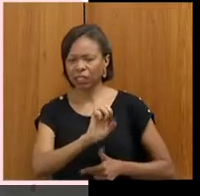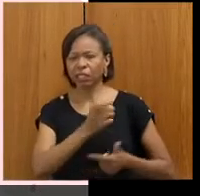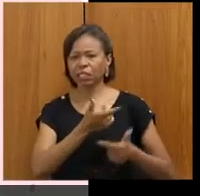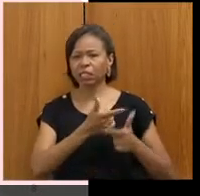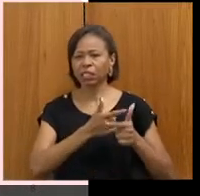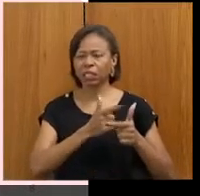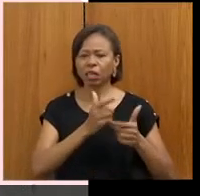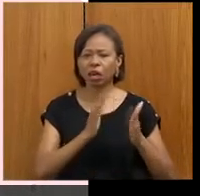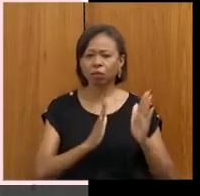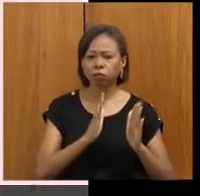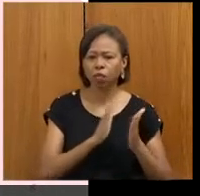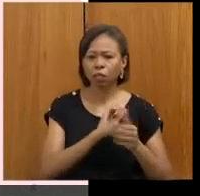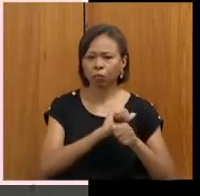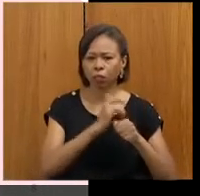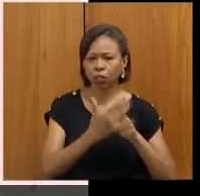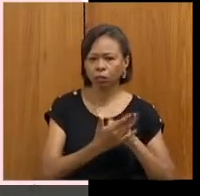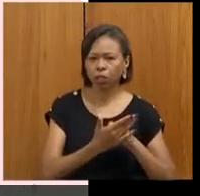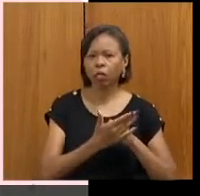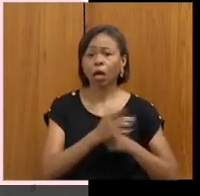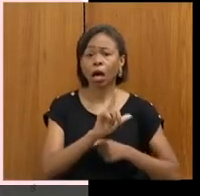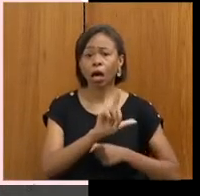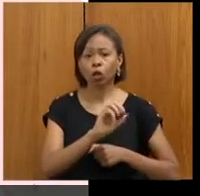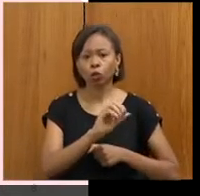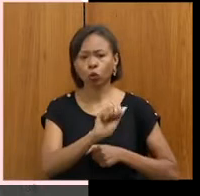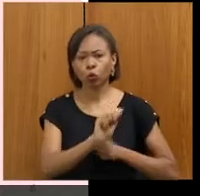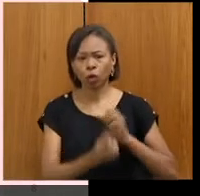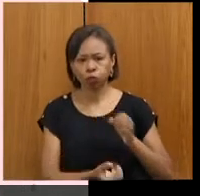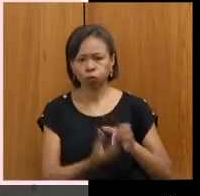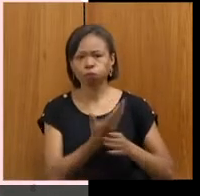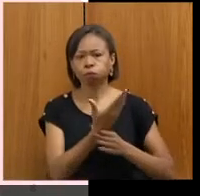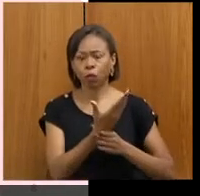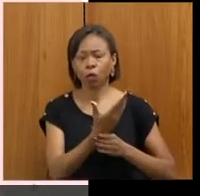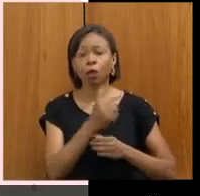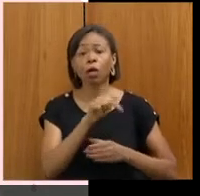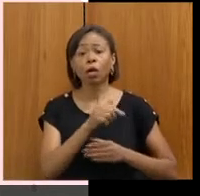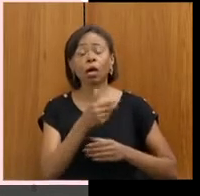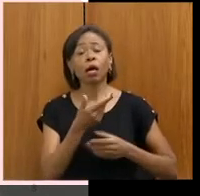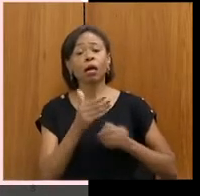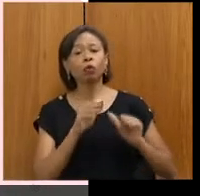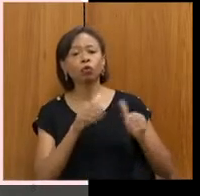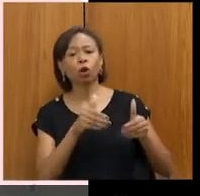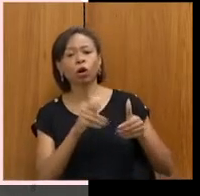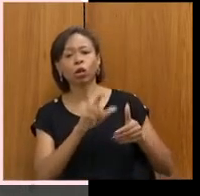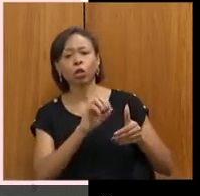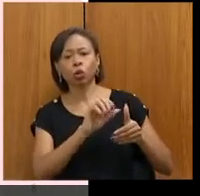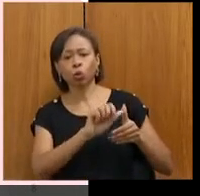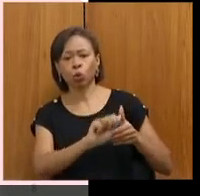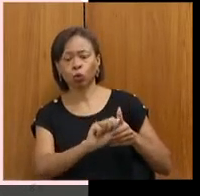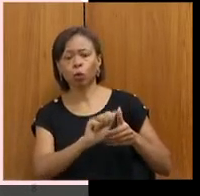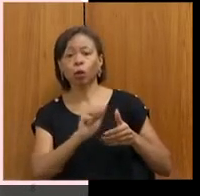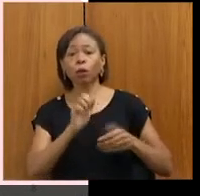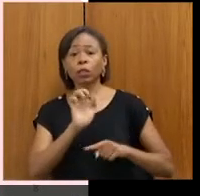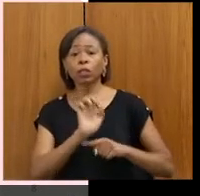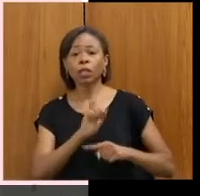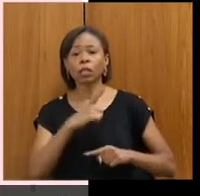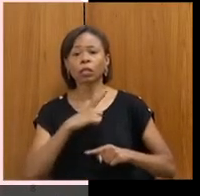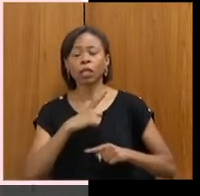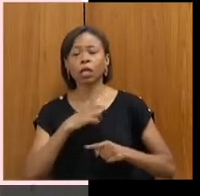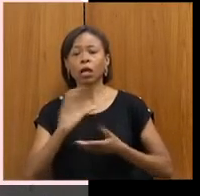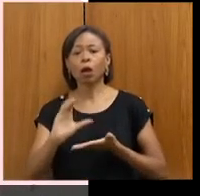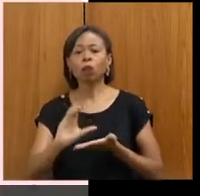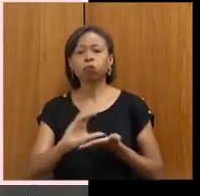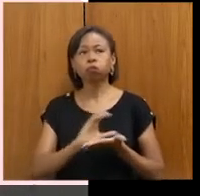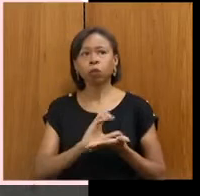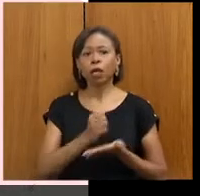foi feita com base em uma situação mais conservadora e com base na lua estado tem uma arrecadação superior a 14